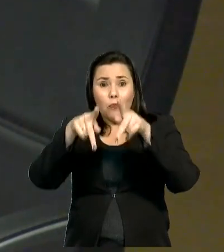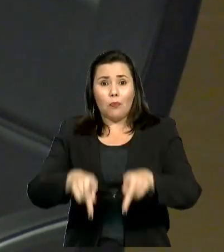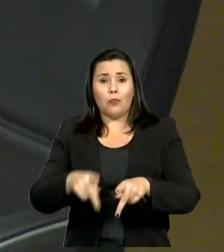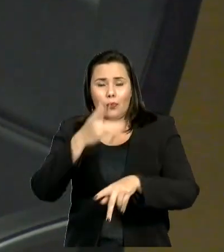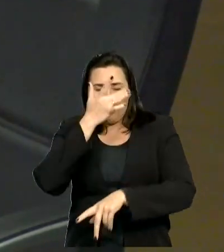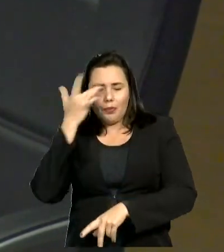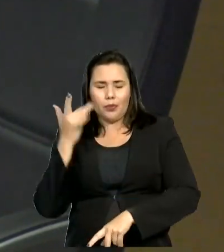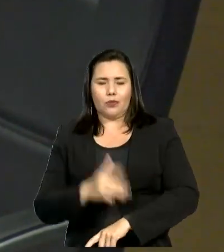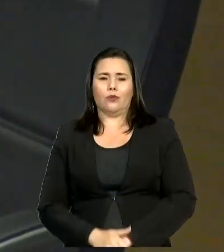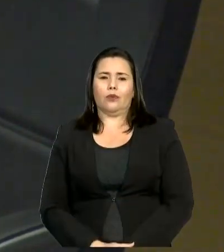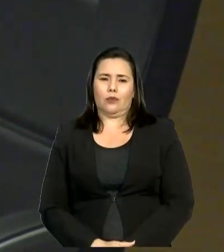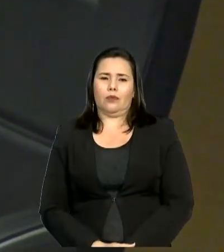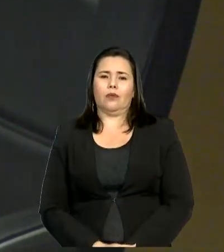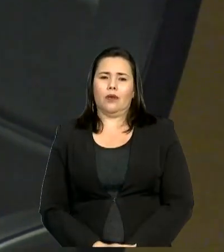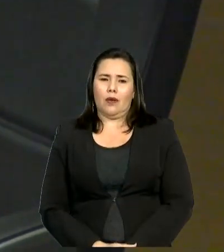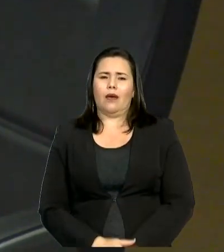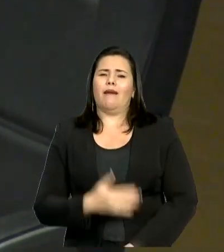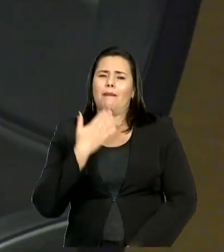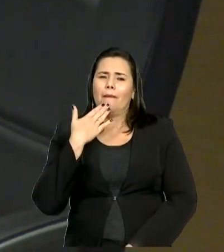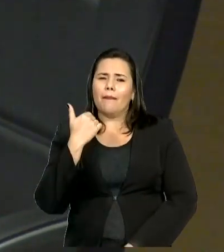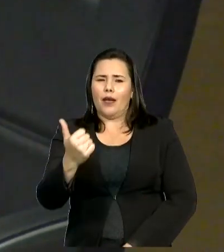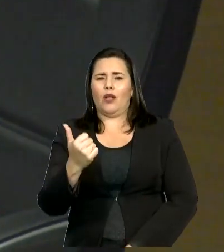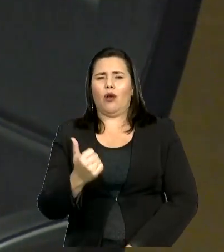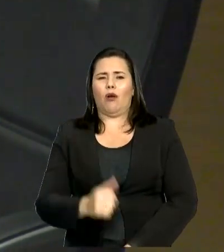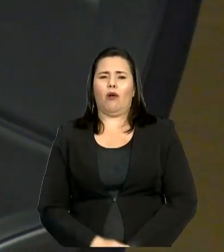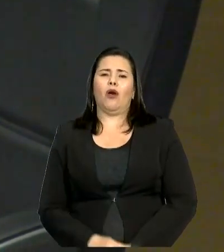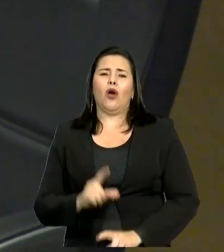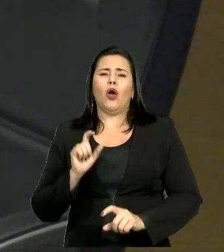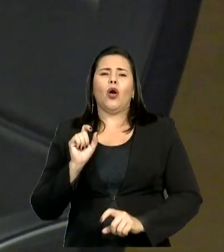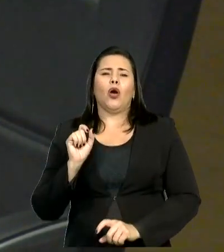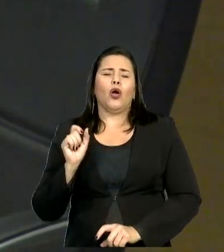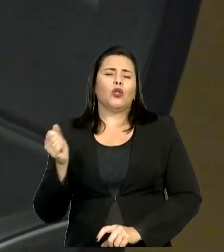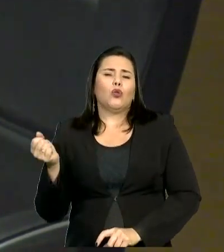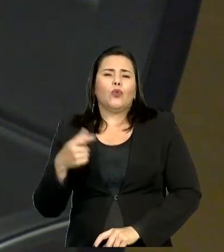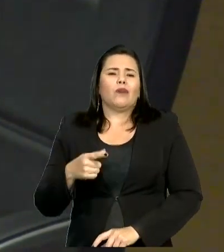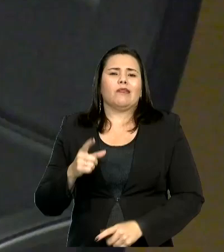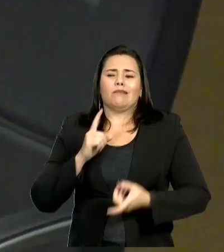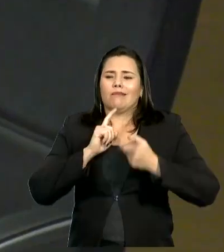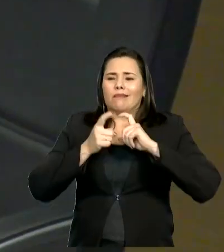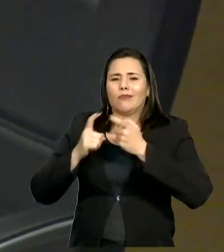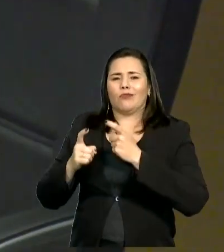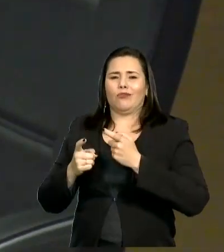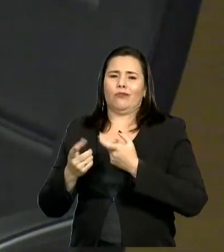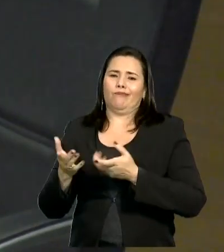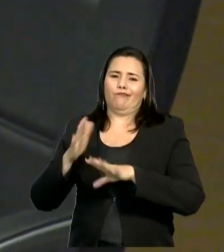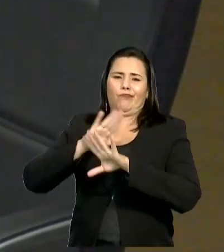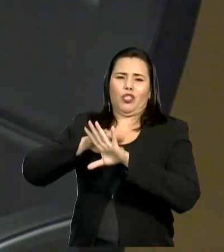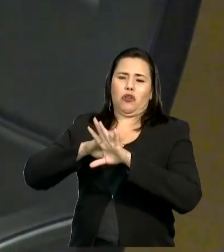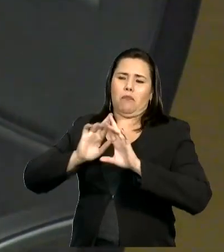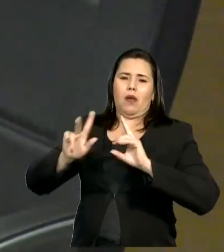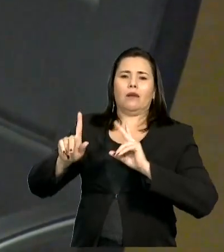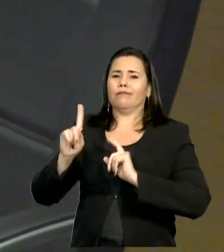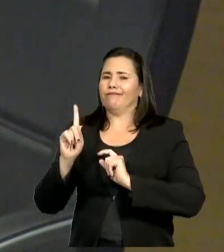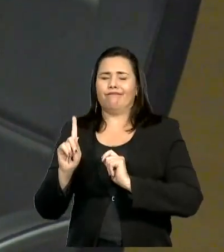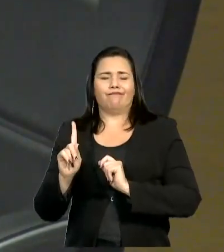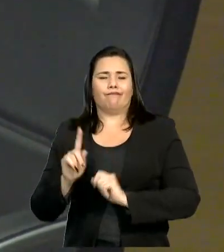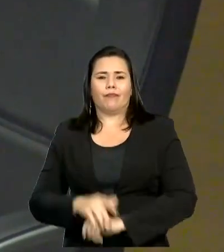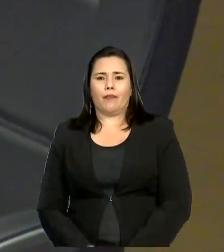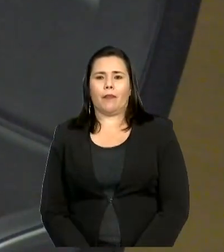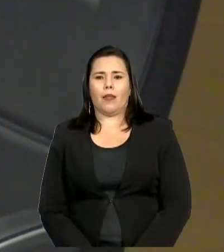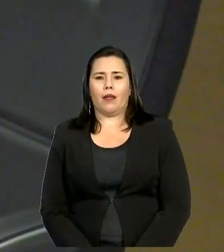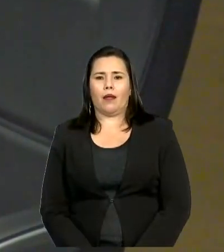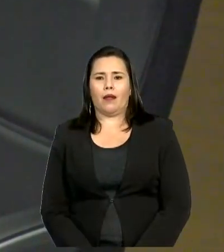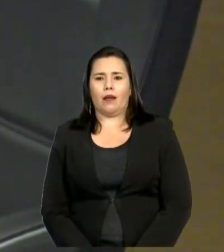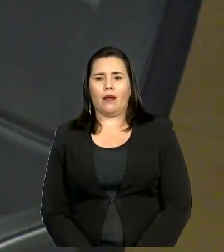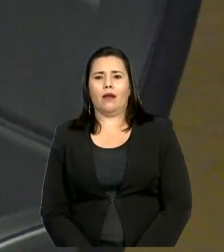exemplo, deputado Rodrigo Lago, que muitas vezes colocam o ex-governador Flávio Dino, né, como ideologicamente bem de